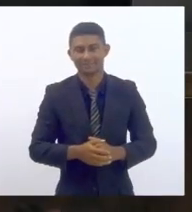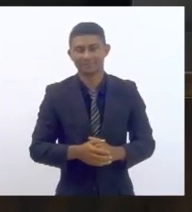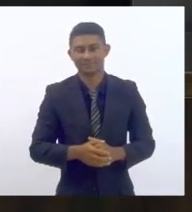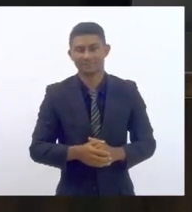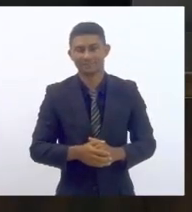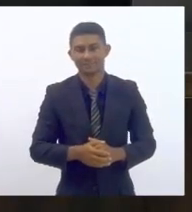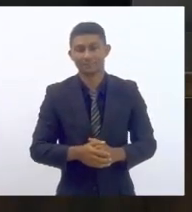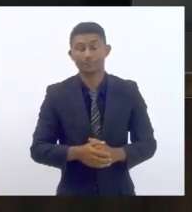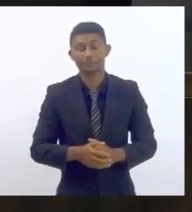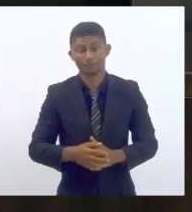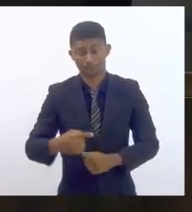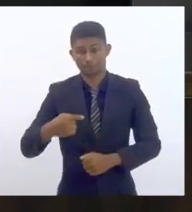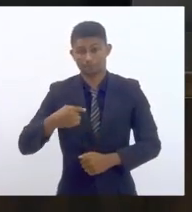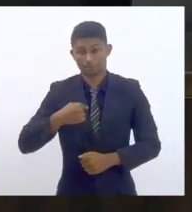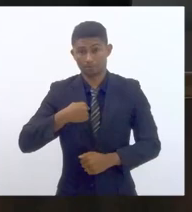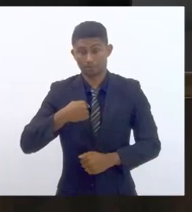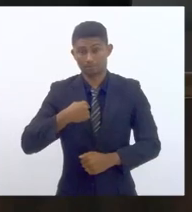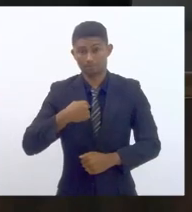Eu